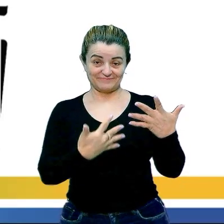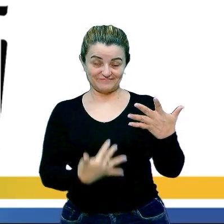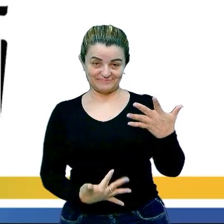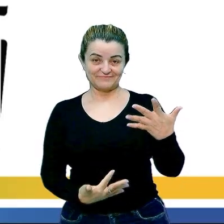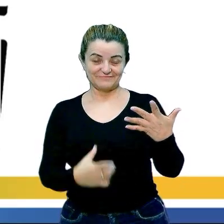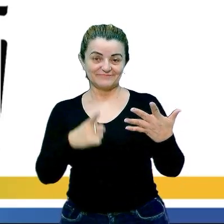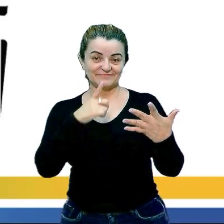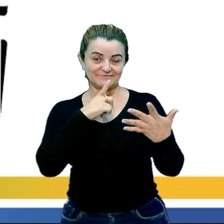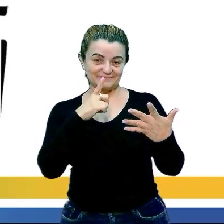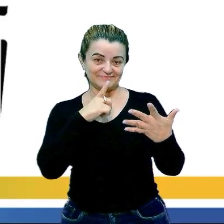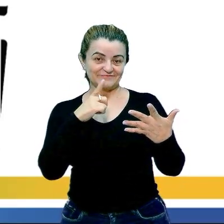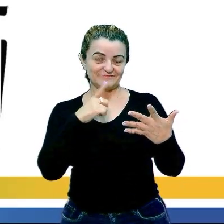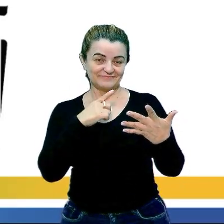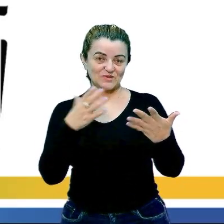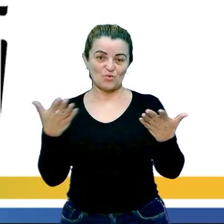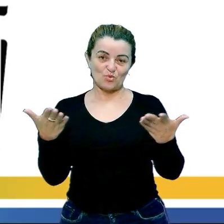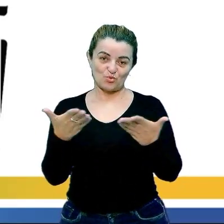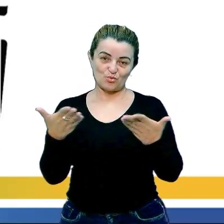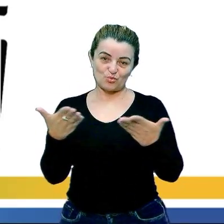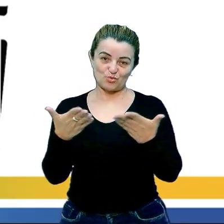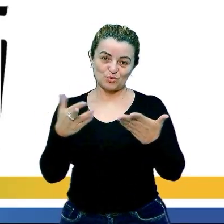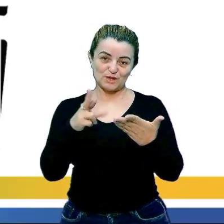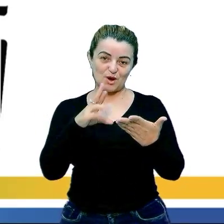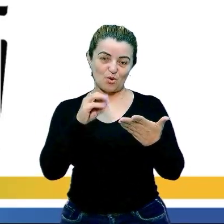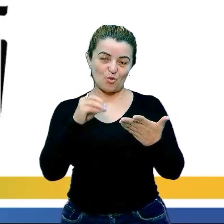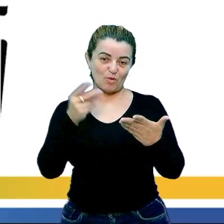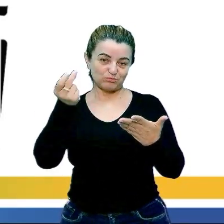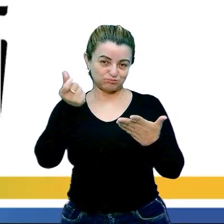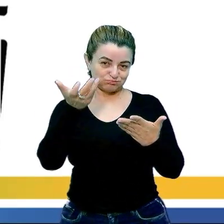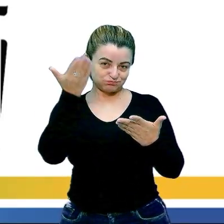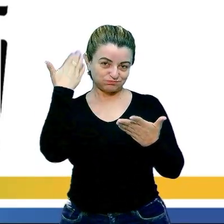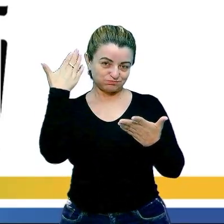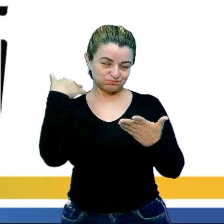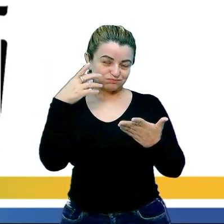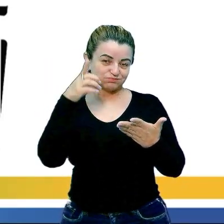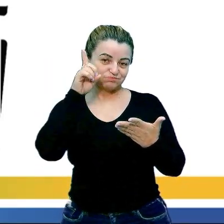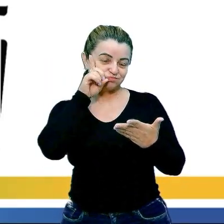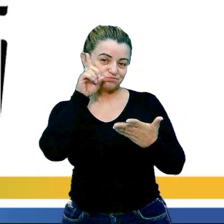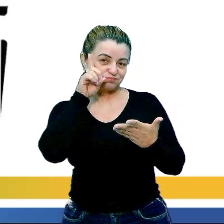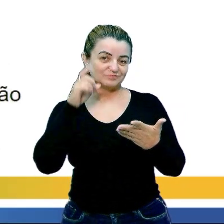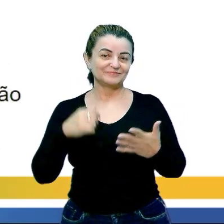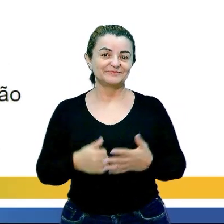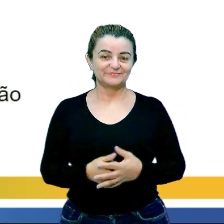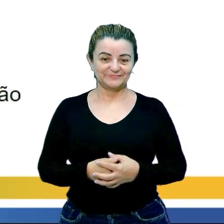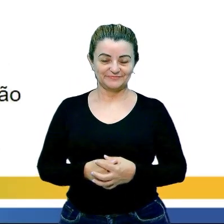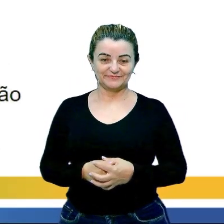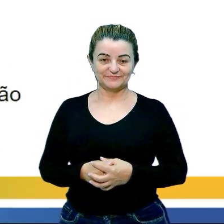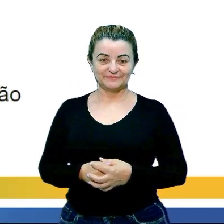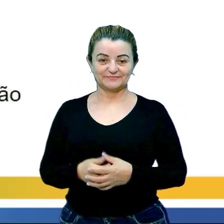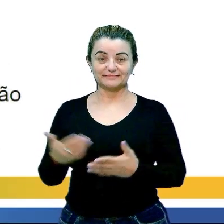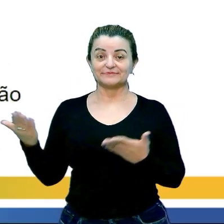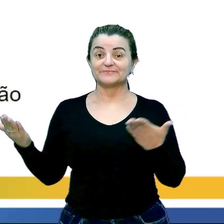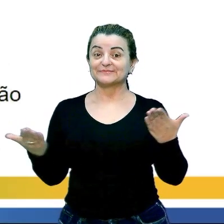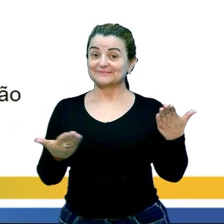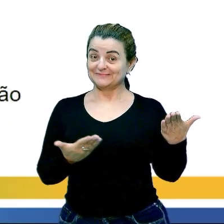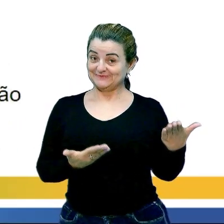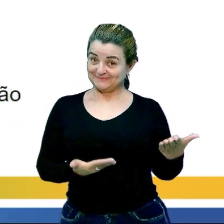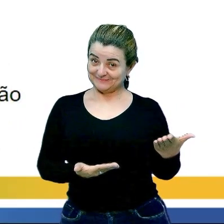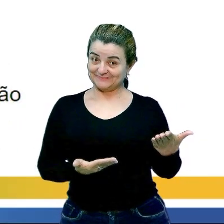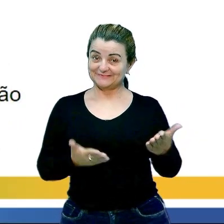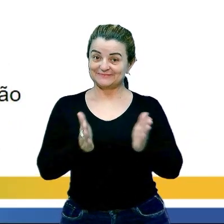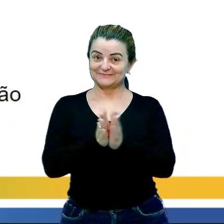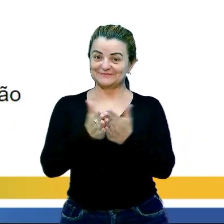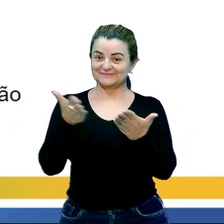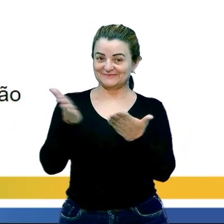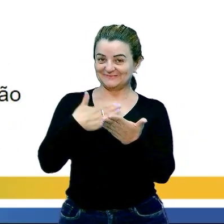nós temos atualmente, né, da Roma Antiga no nosso cotidiano. E aí nós vamos para o nosso